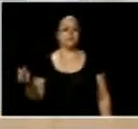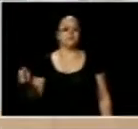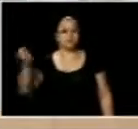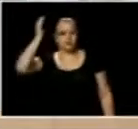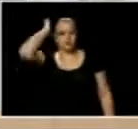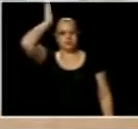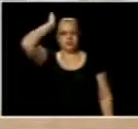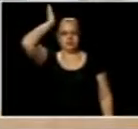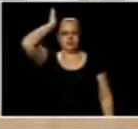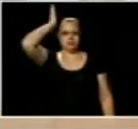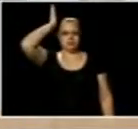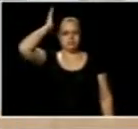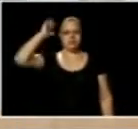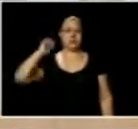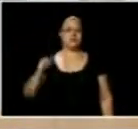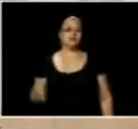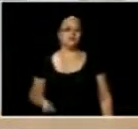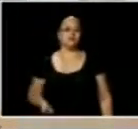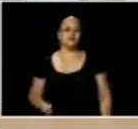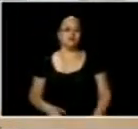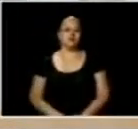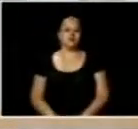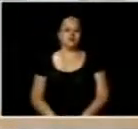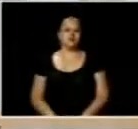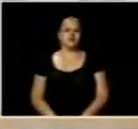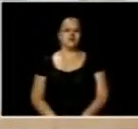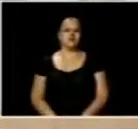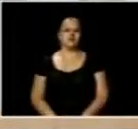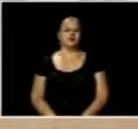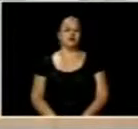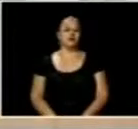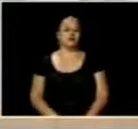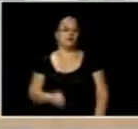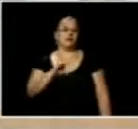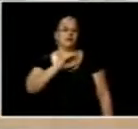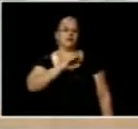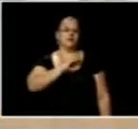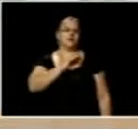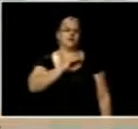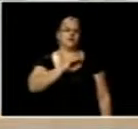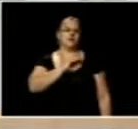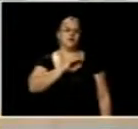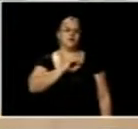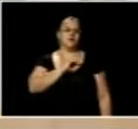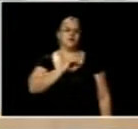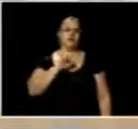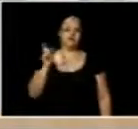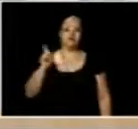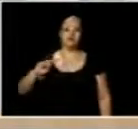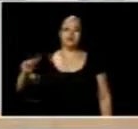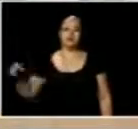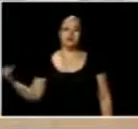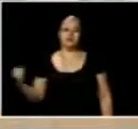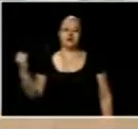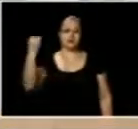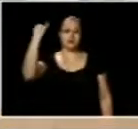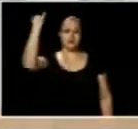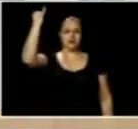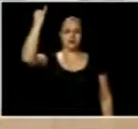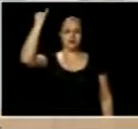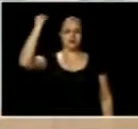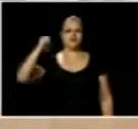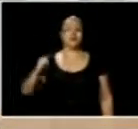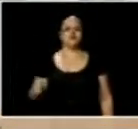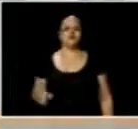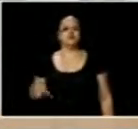cidade, se a nossa cidade não está primando pelo seu principal, que é garantir a sua essência